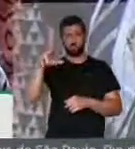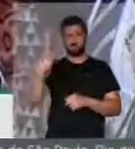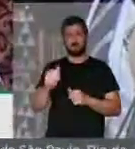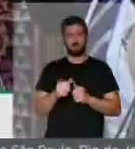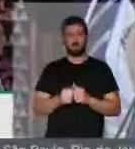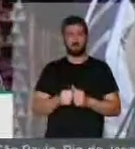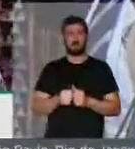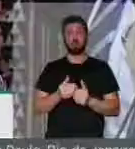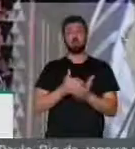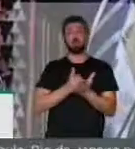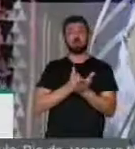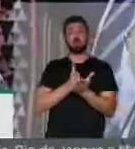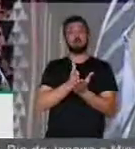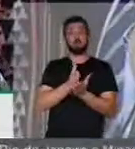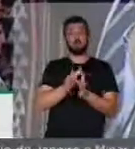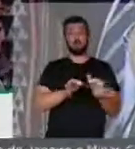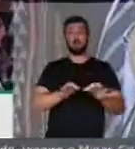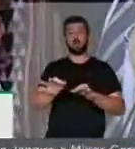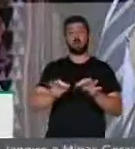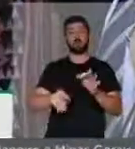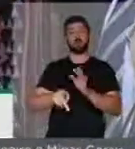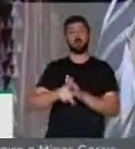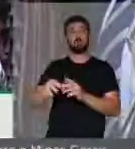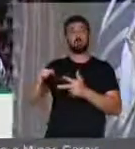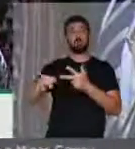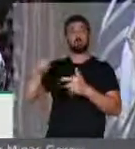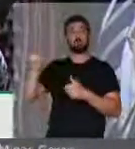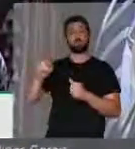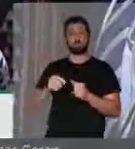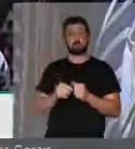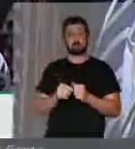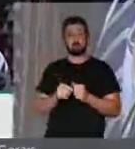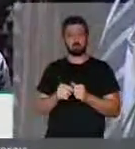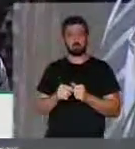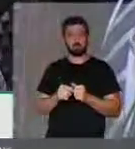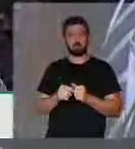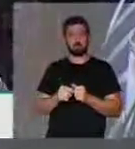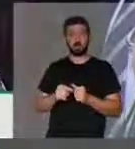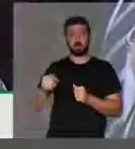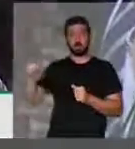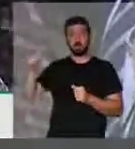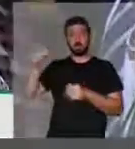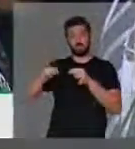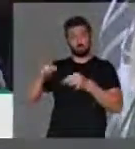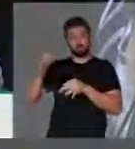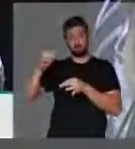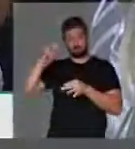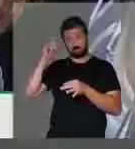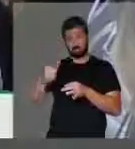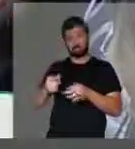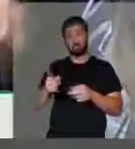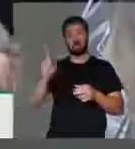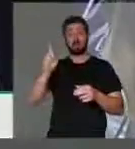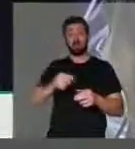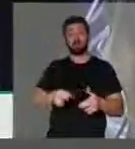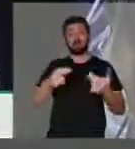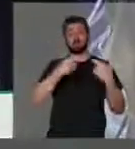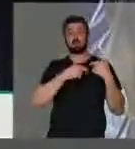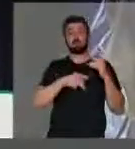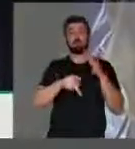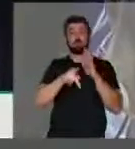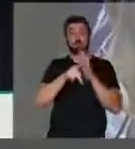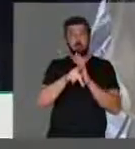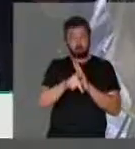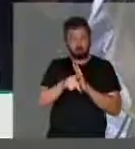assim cumpri a ordem da justiça. E ao cumprir a ordem da justiça, caberia, do ponto